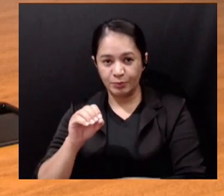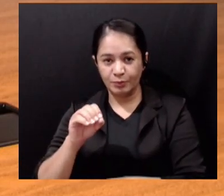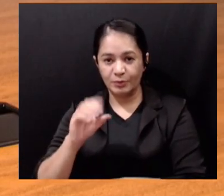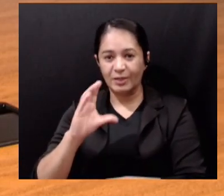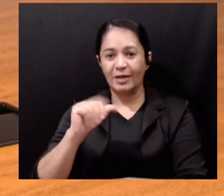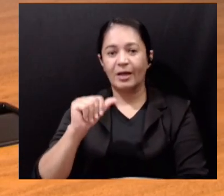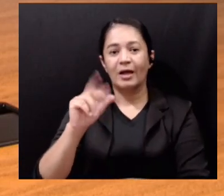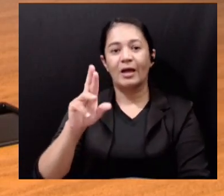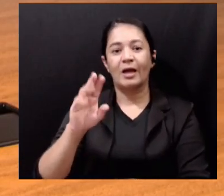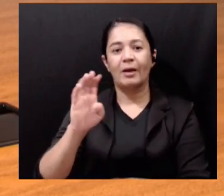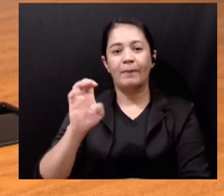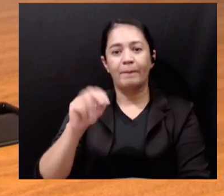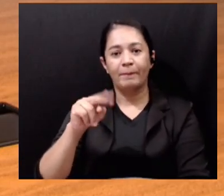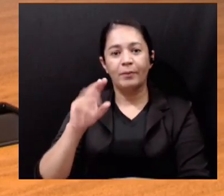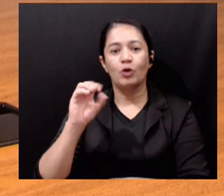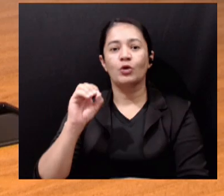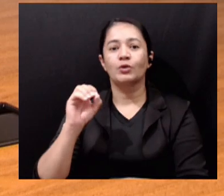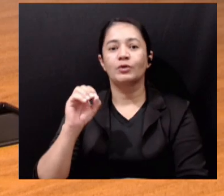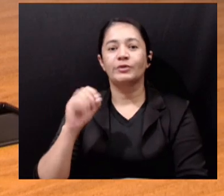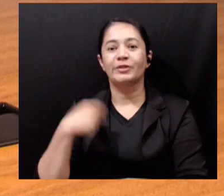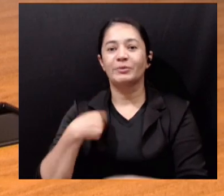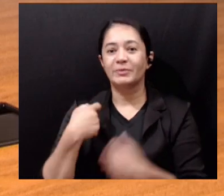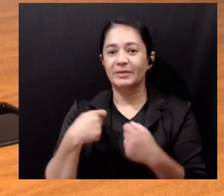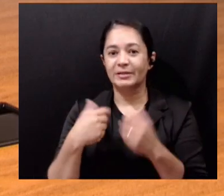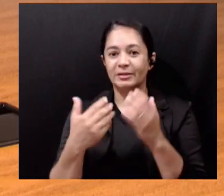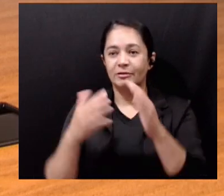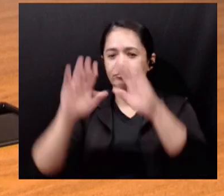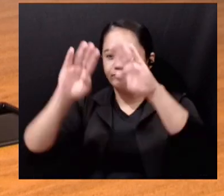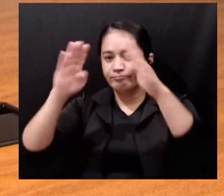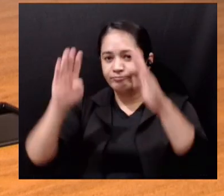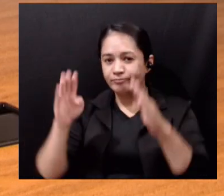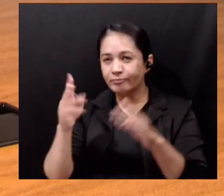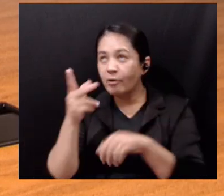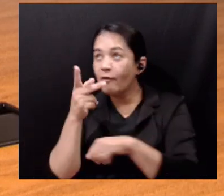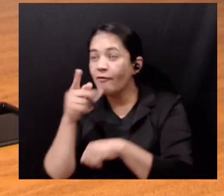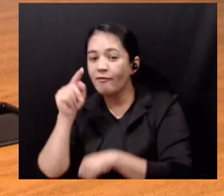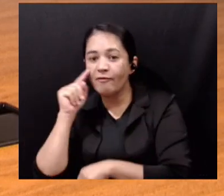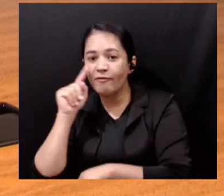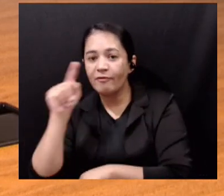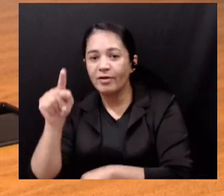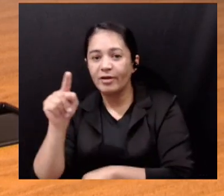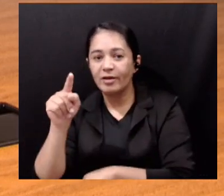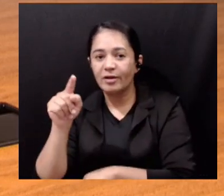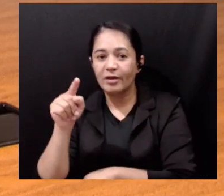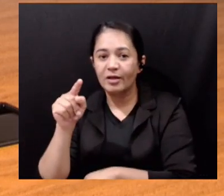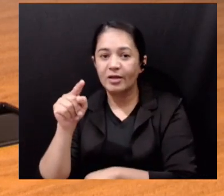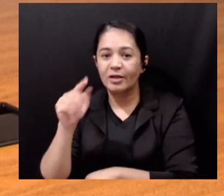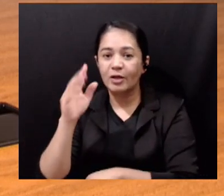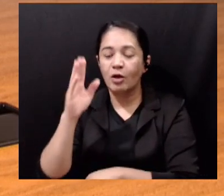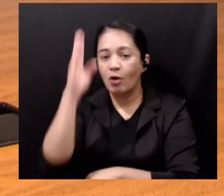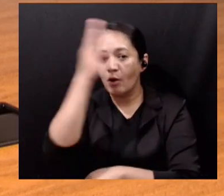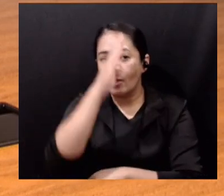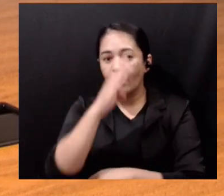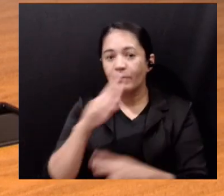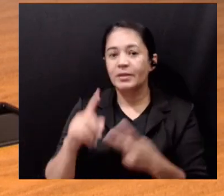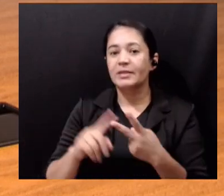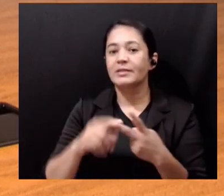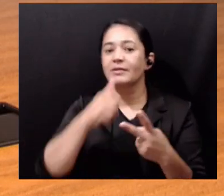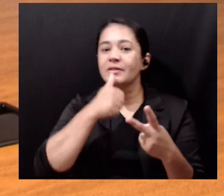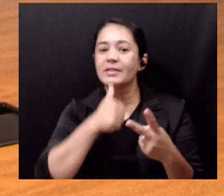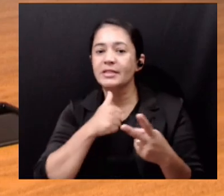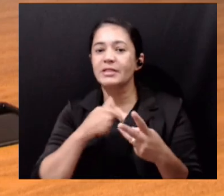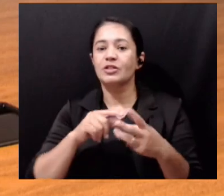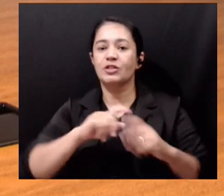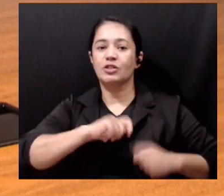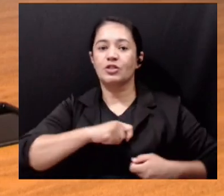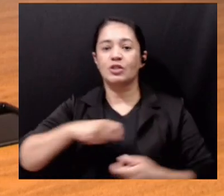Precisaria consultar o mapa. Mas assim, aonde tem mais população? Exatamente. O Brasil, por exemplo? O Brasil, a Índia, a China lugares onde